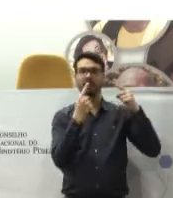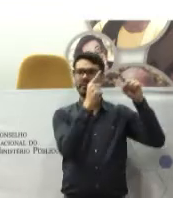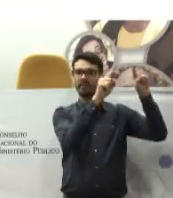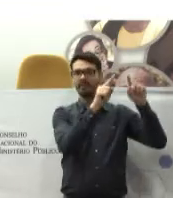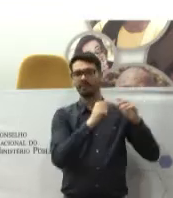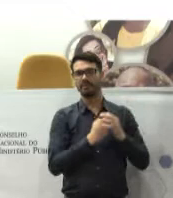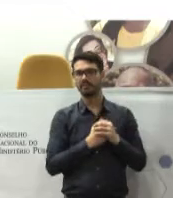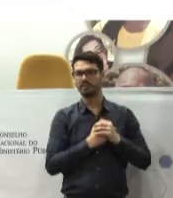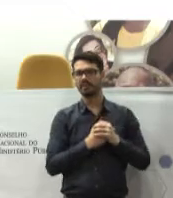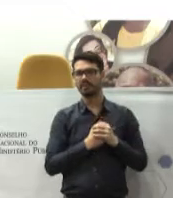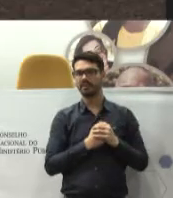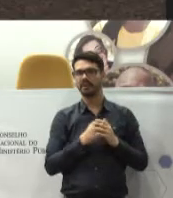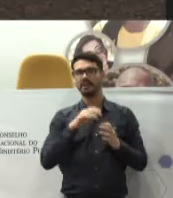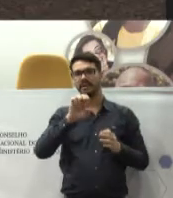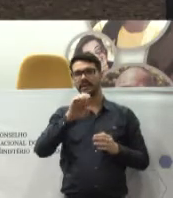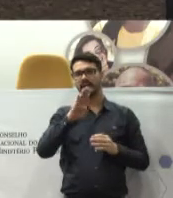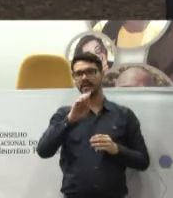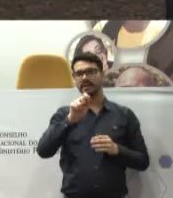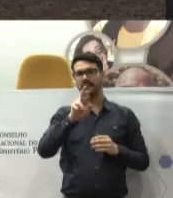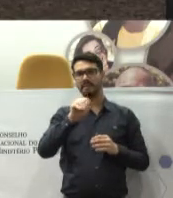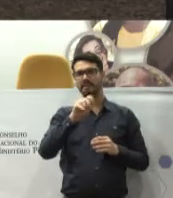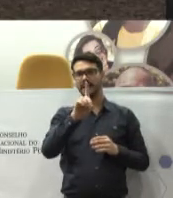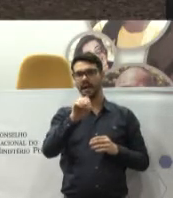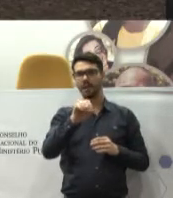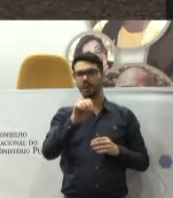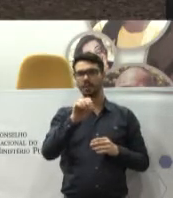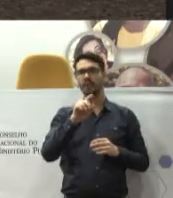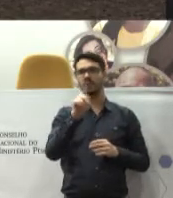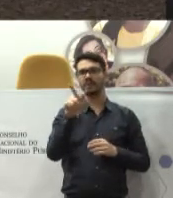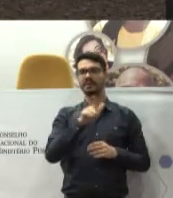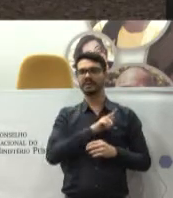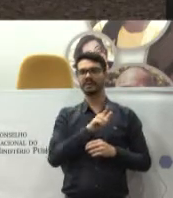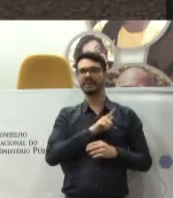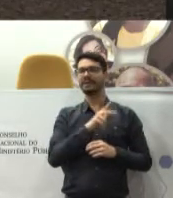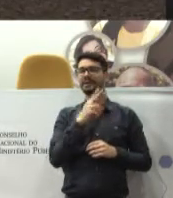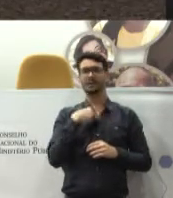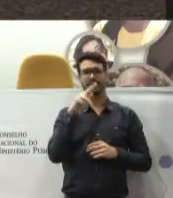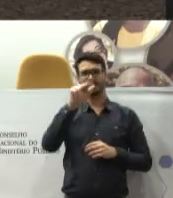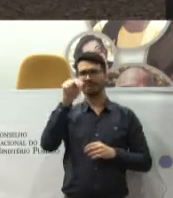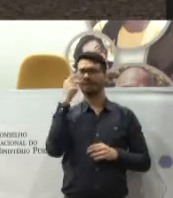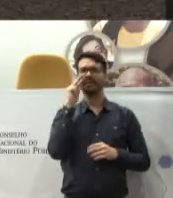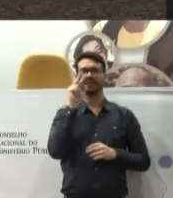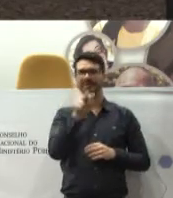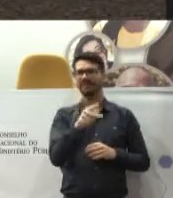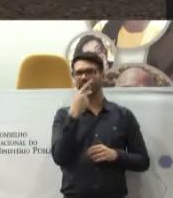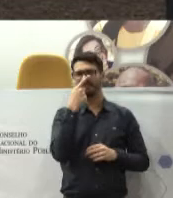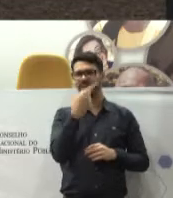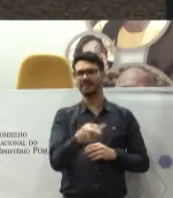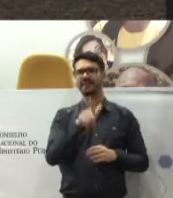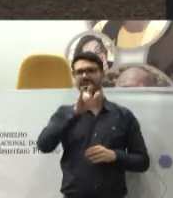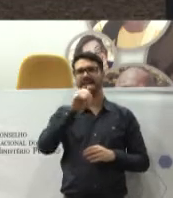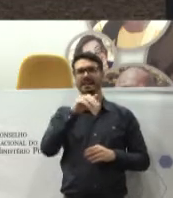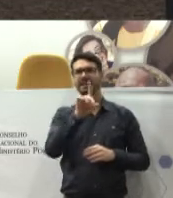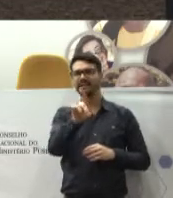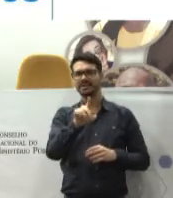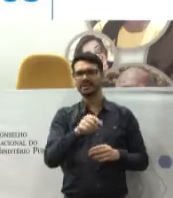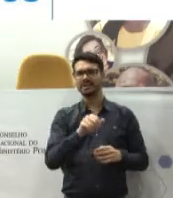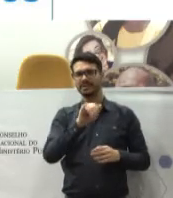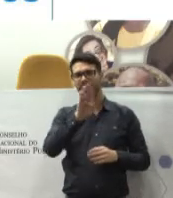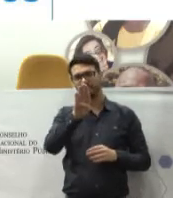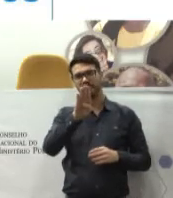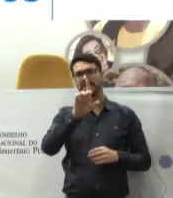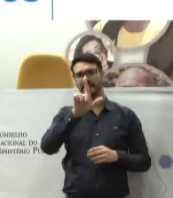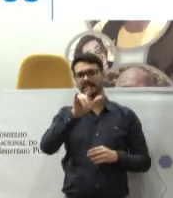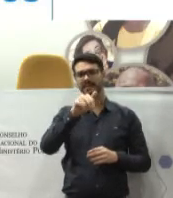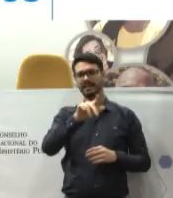nunca recebi embargos declaratórios por conta da LINDB, nunca vi ninguém falar da LINDB ainda, nem sustentação oral. Mas a LINDB